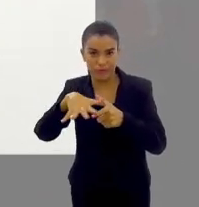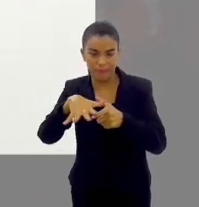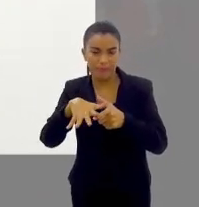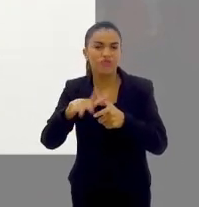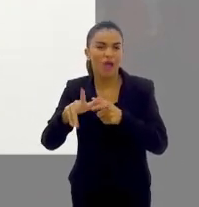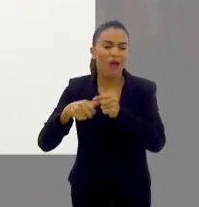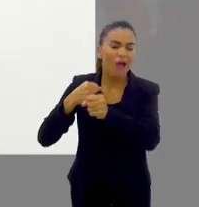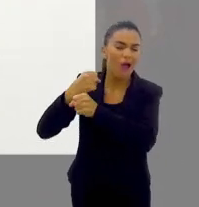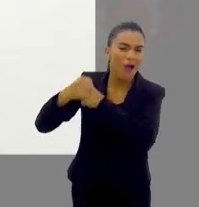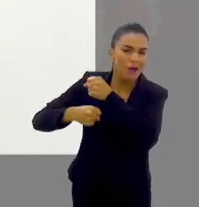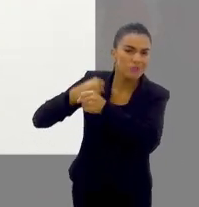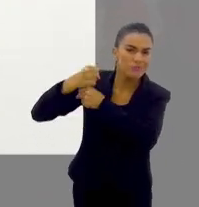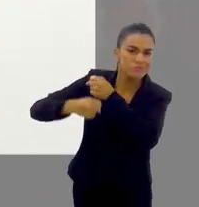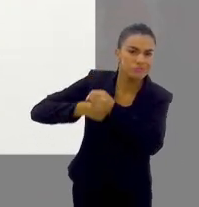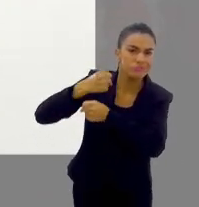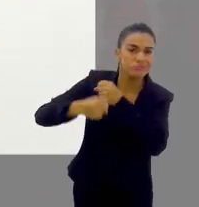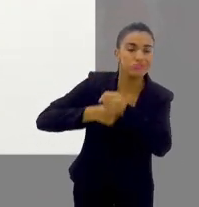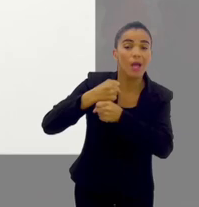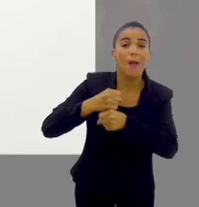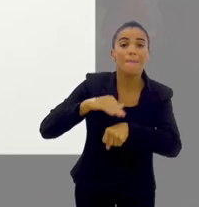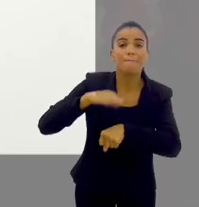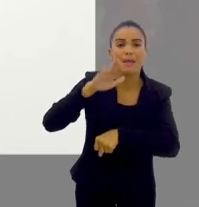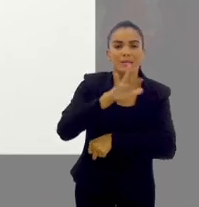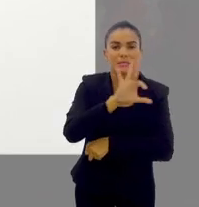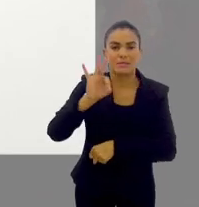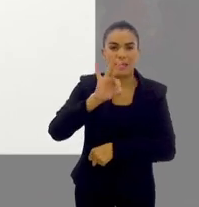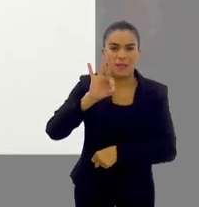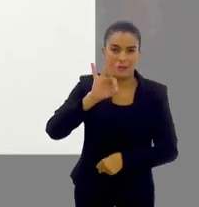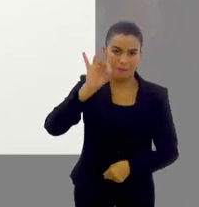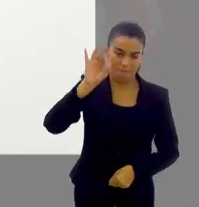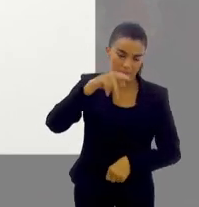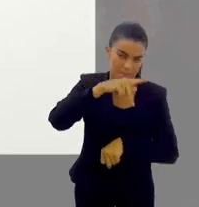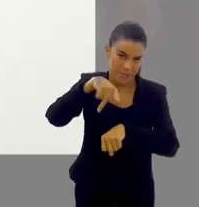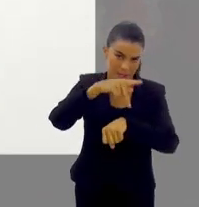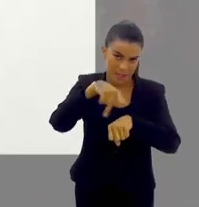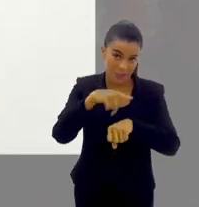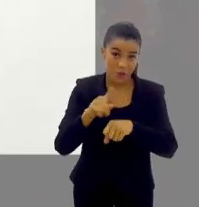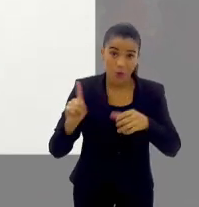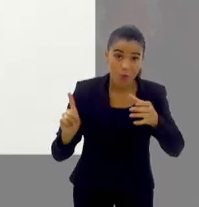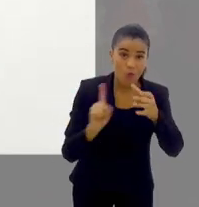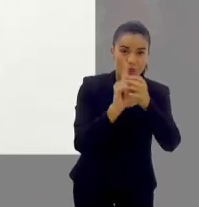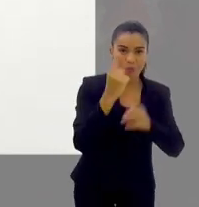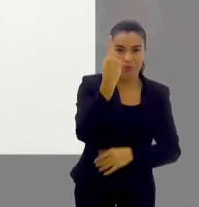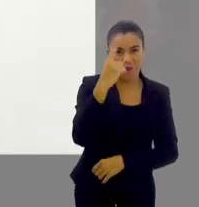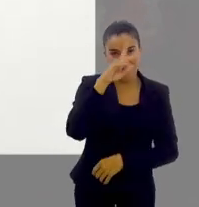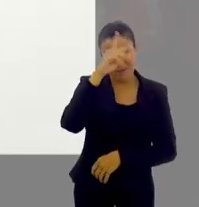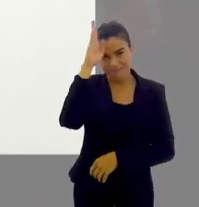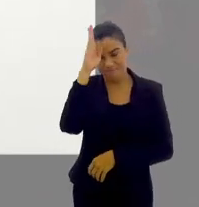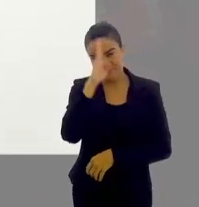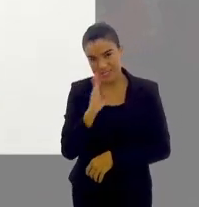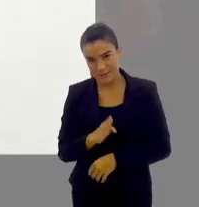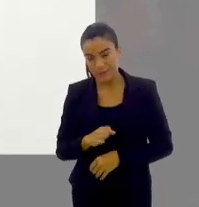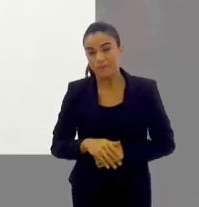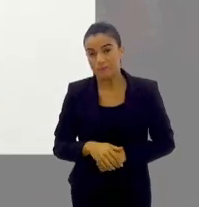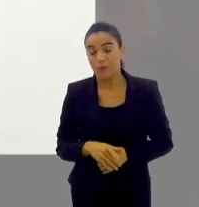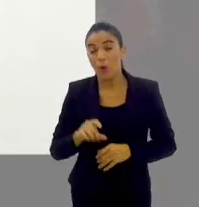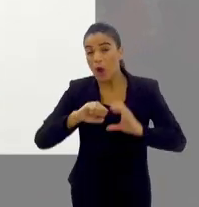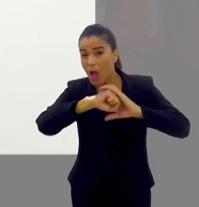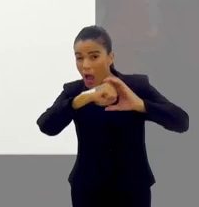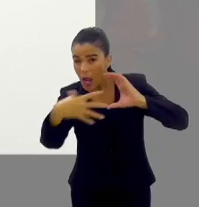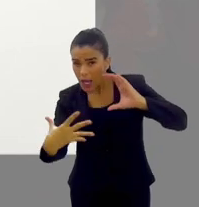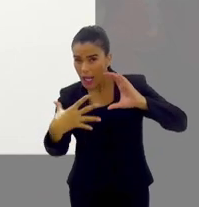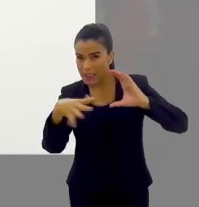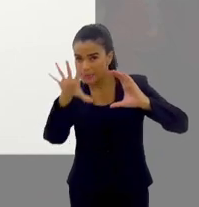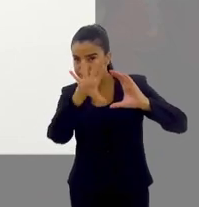longo dos anos, em mais de 100 países, e um deles é o Brasil, né? Uma das peculiaridades, uma